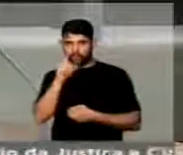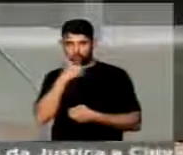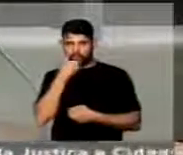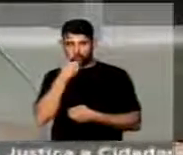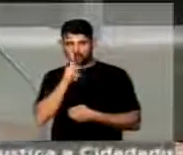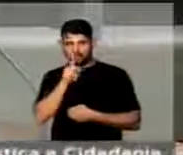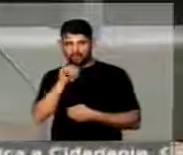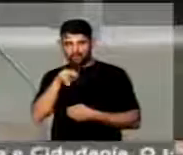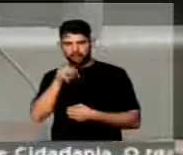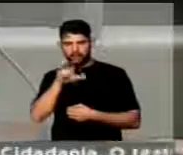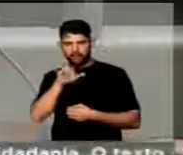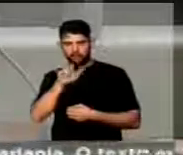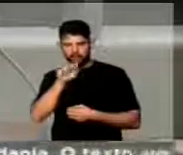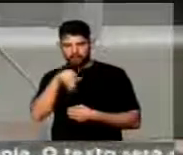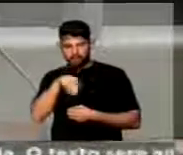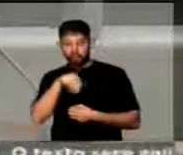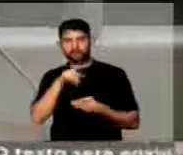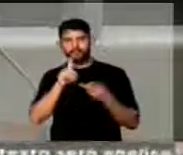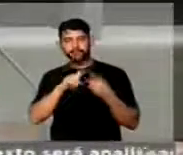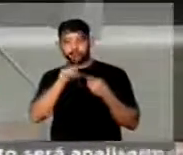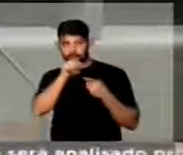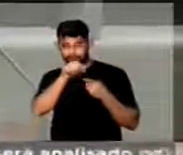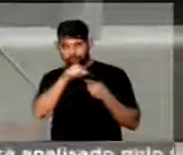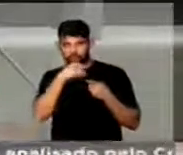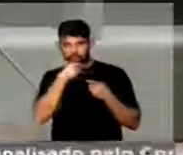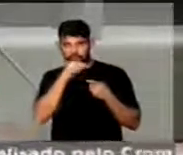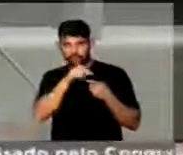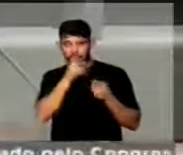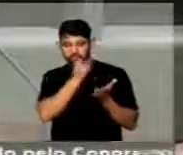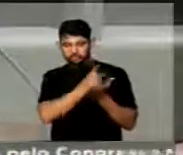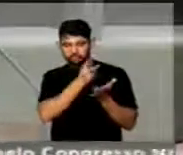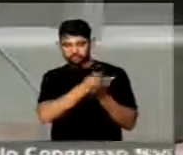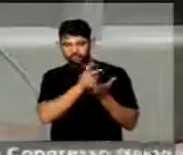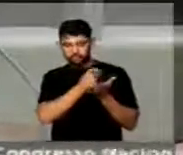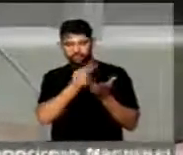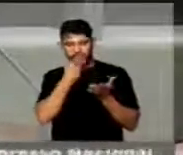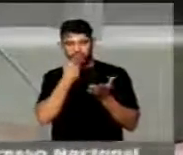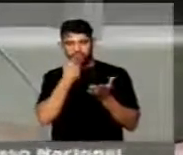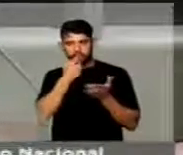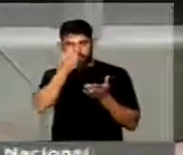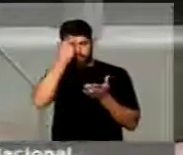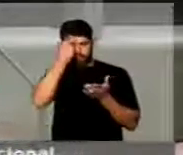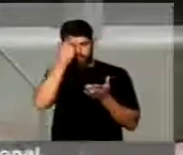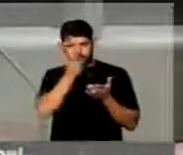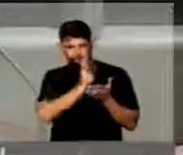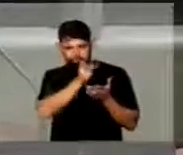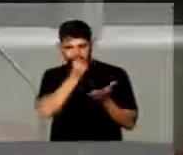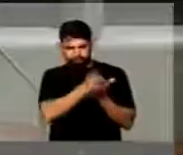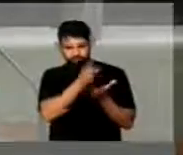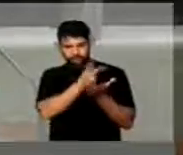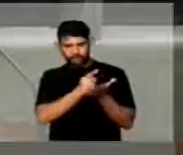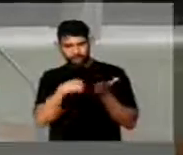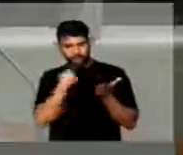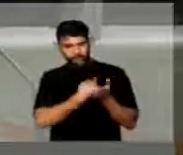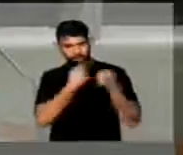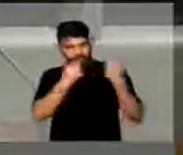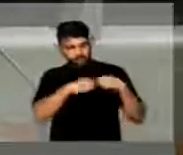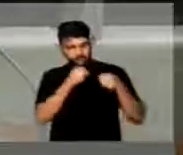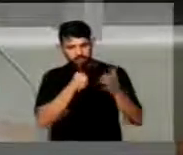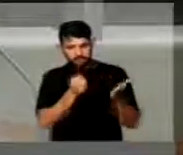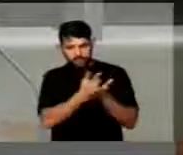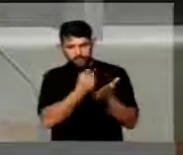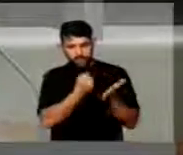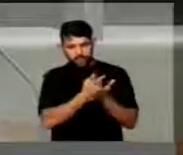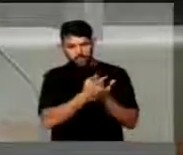chamava-se Pedro Malan, e ele ostentou a seguinte lógica: nós precisamos